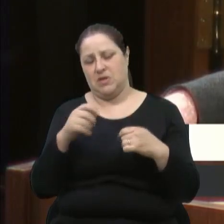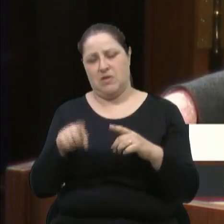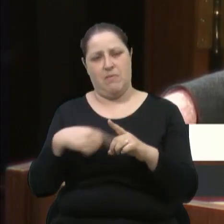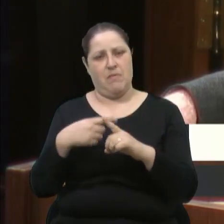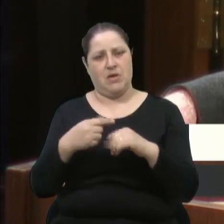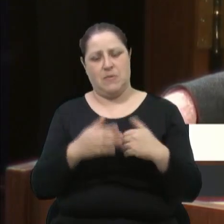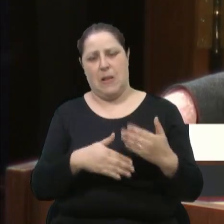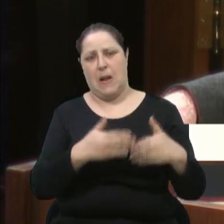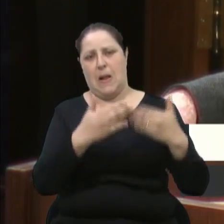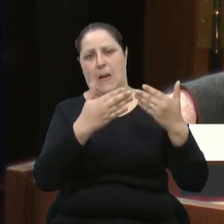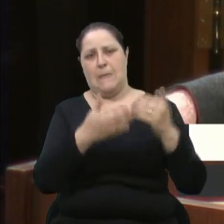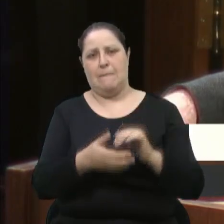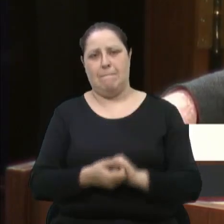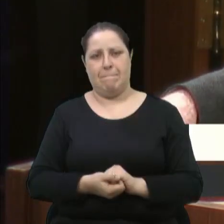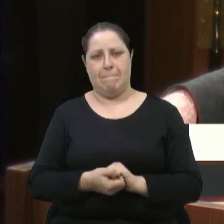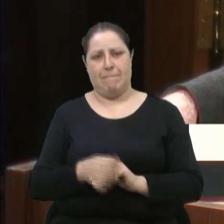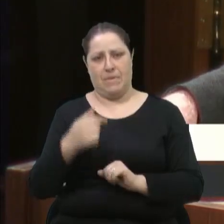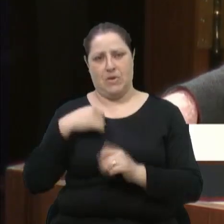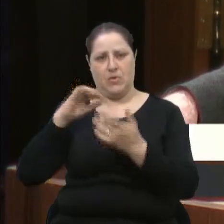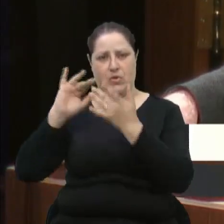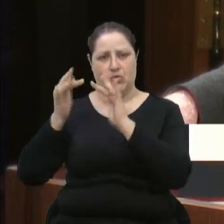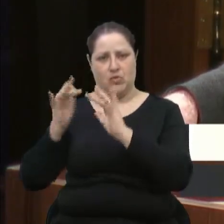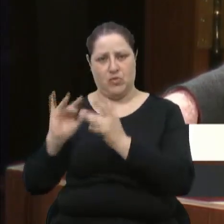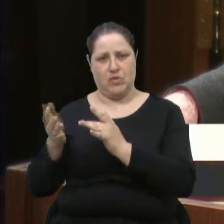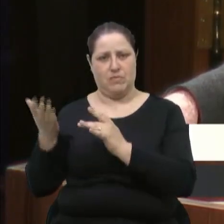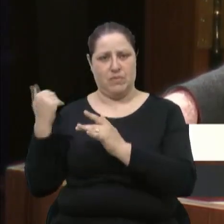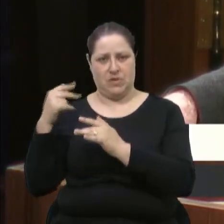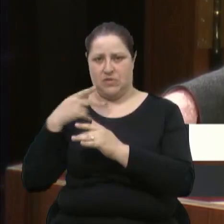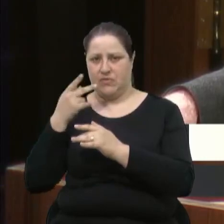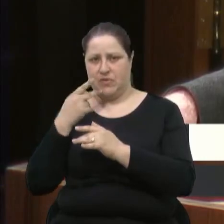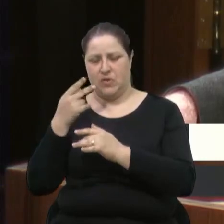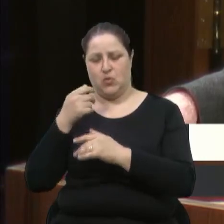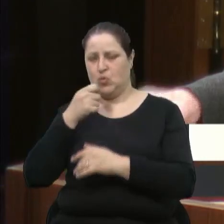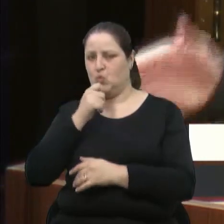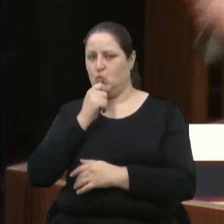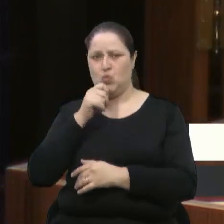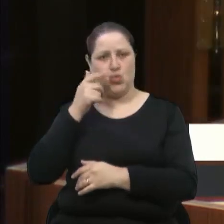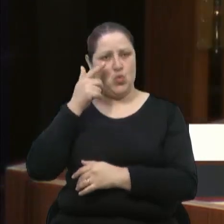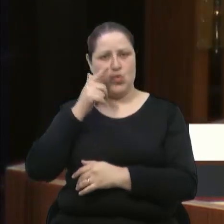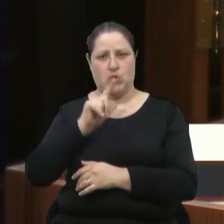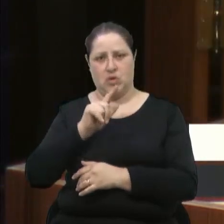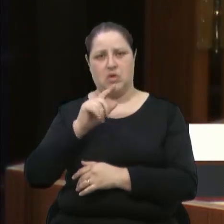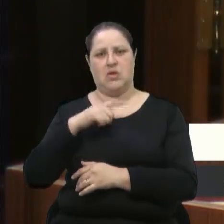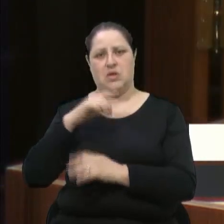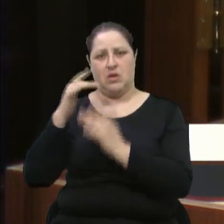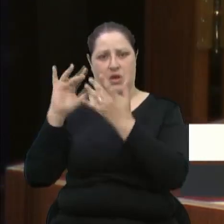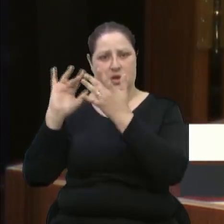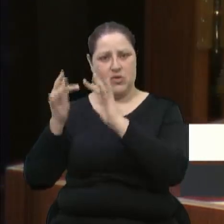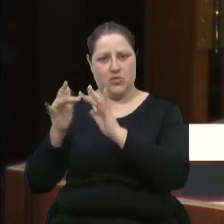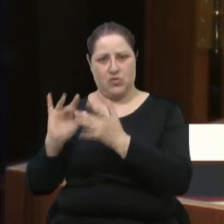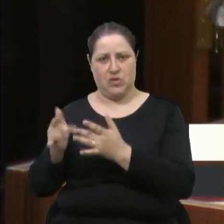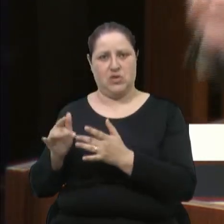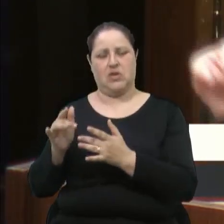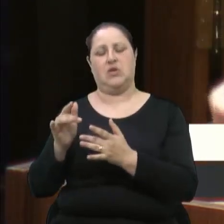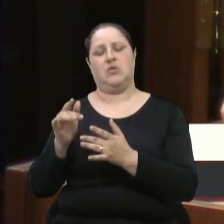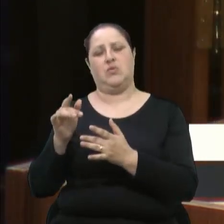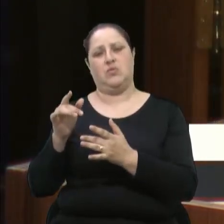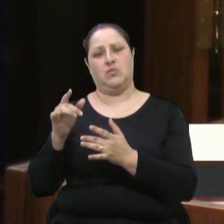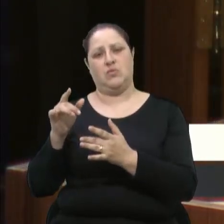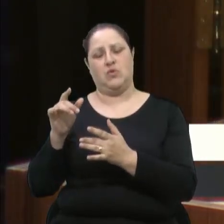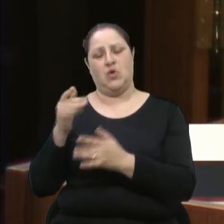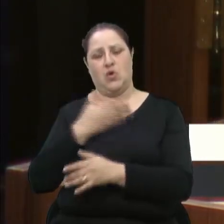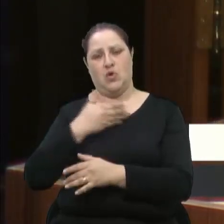mais. Eu estou articulando, já disse outras vezes, mas não consegui, mas a articulação de irmos junto ao governo do